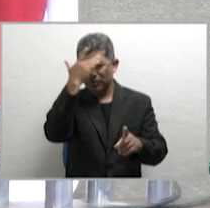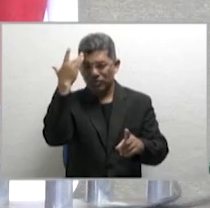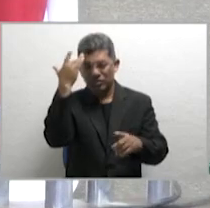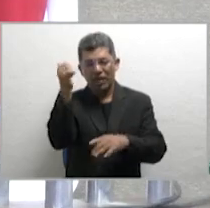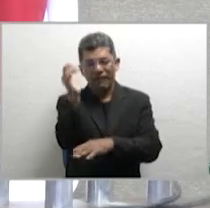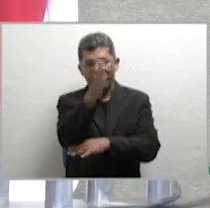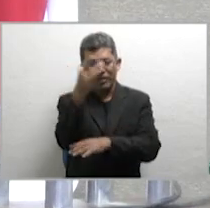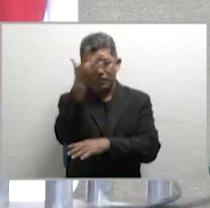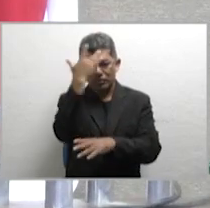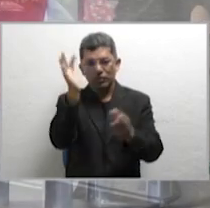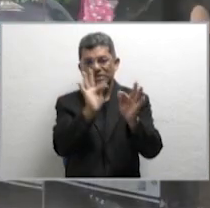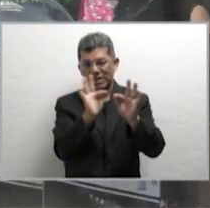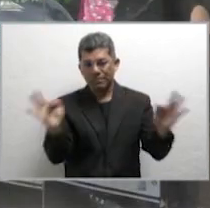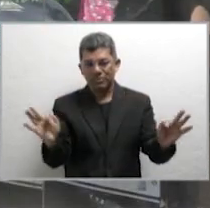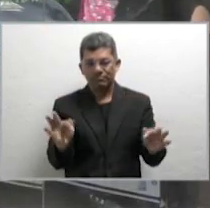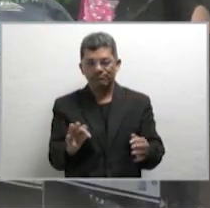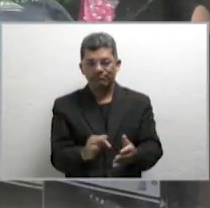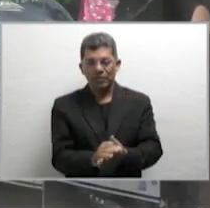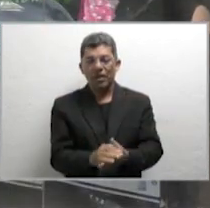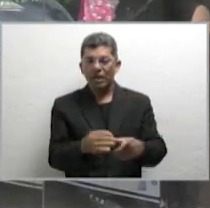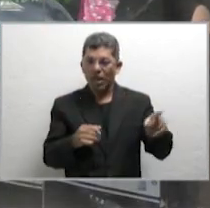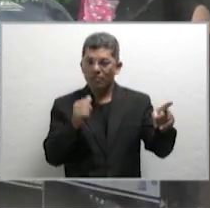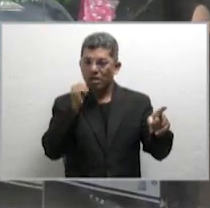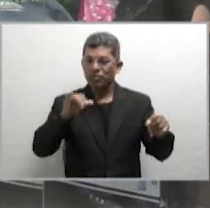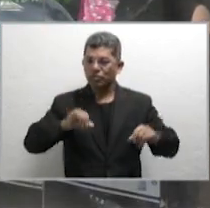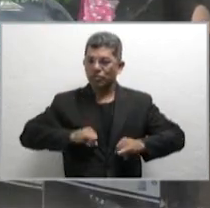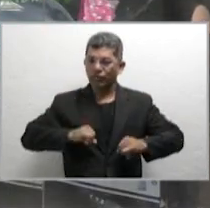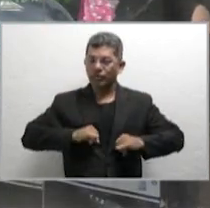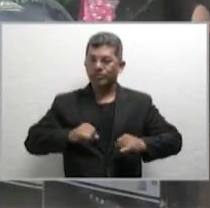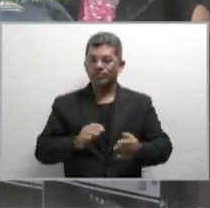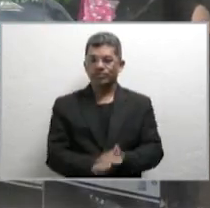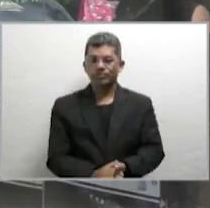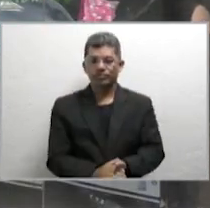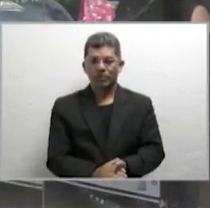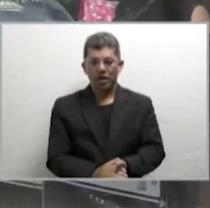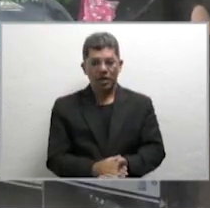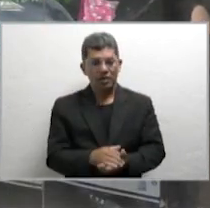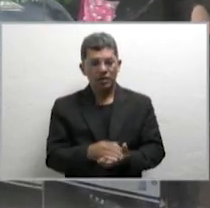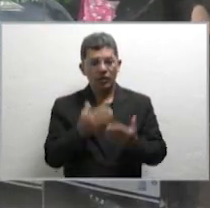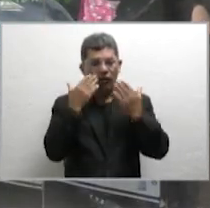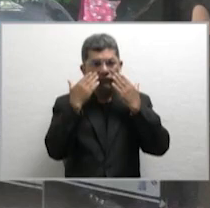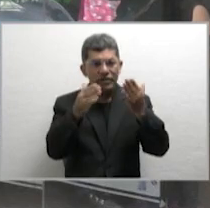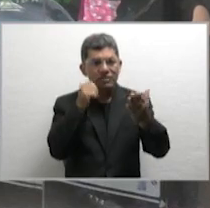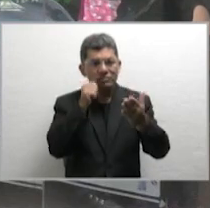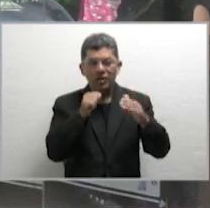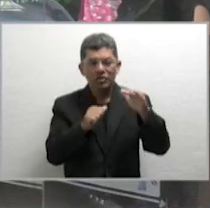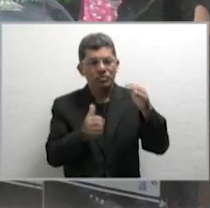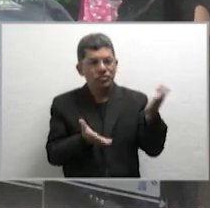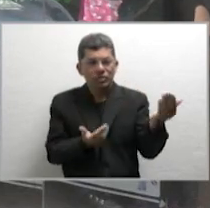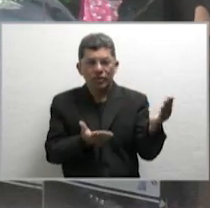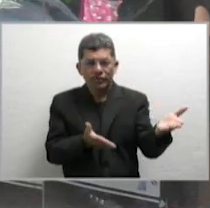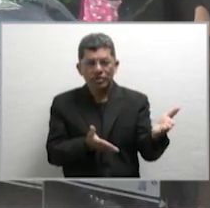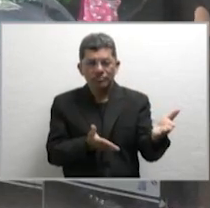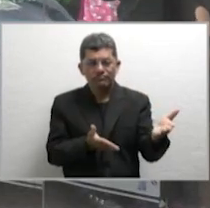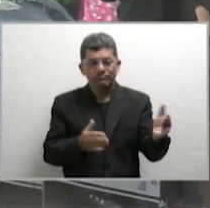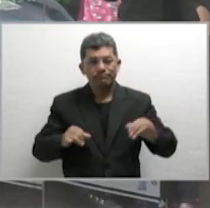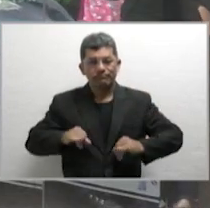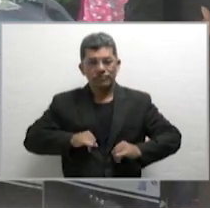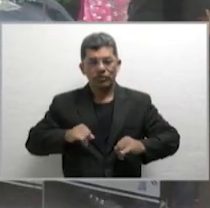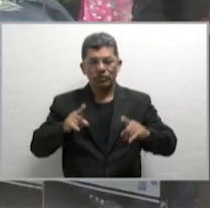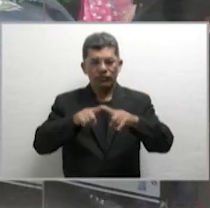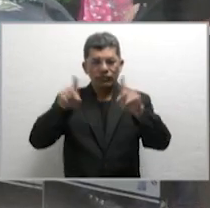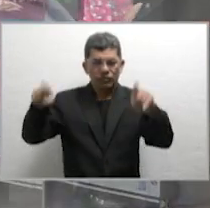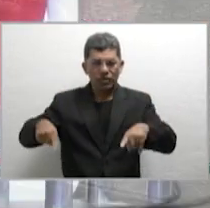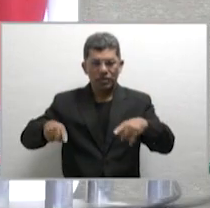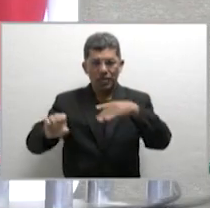humildes. E ela foi agredida. E essa moça, que eu vi ela pequena, que foi agredida pelo funcionário